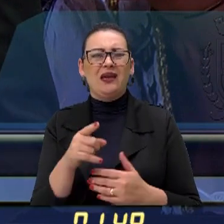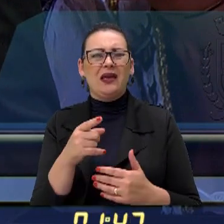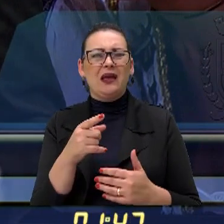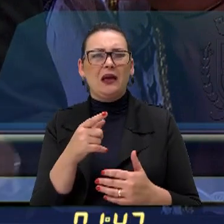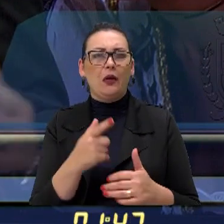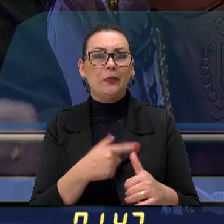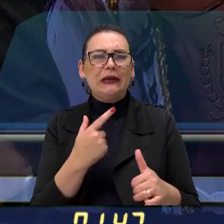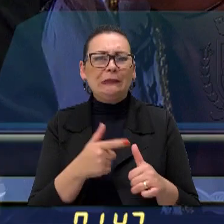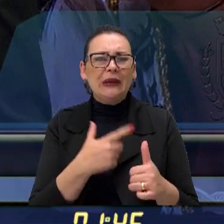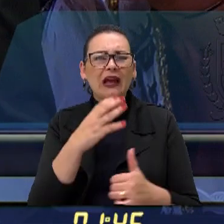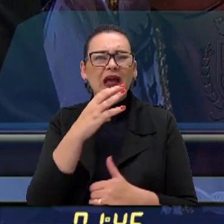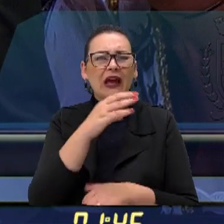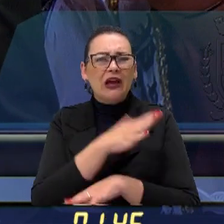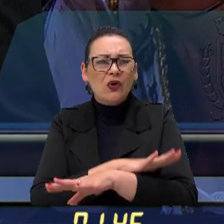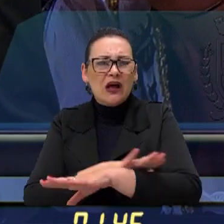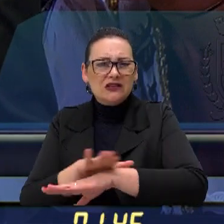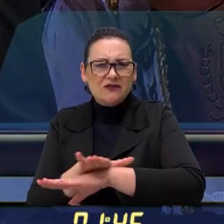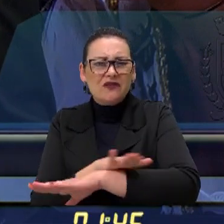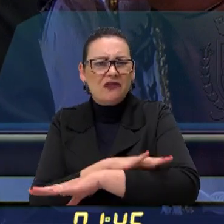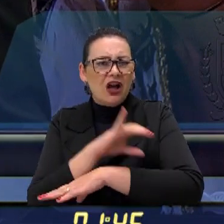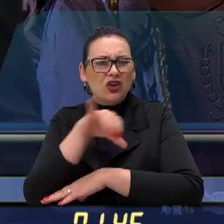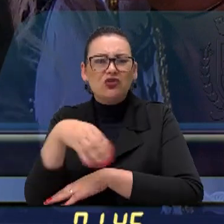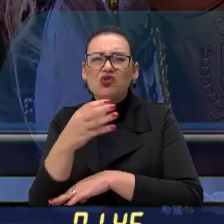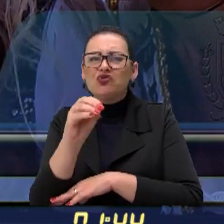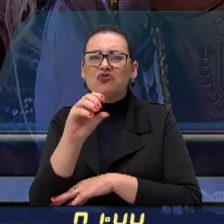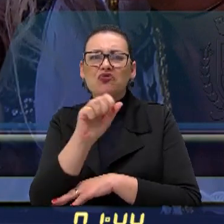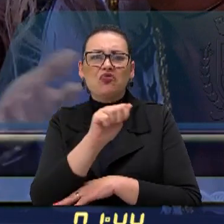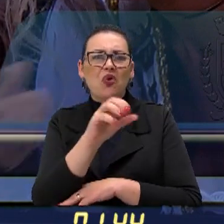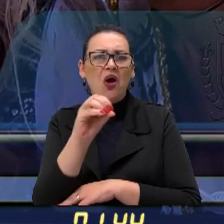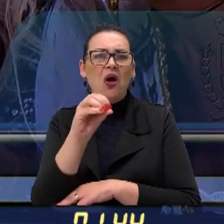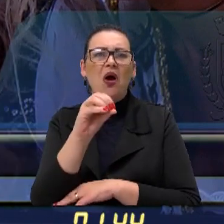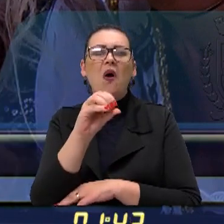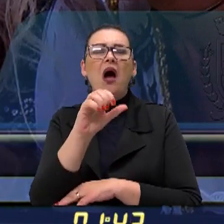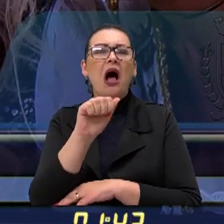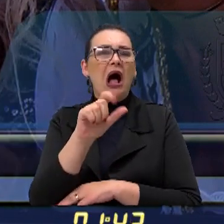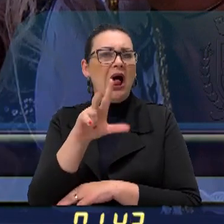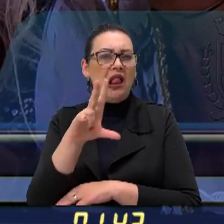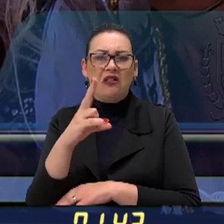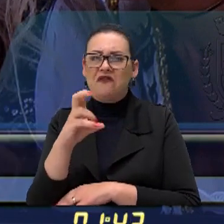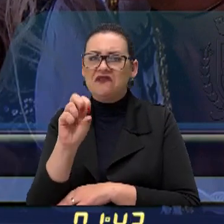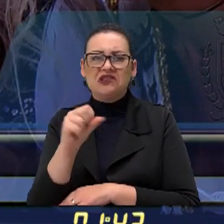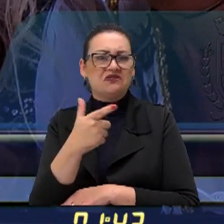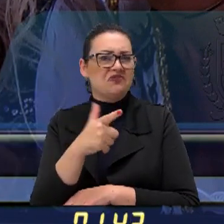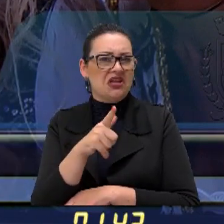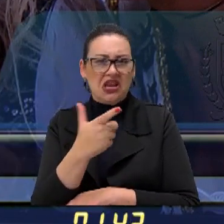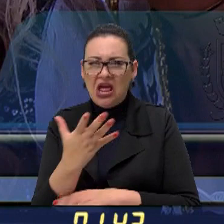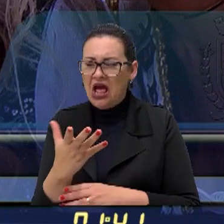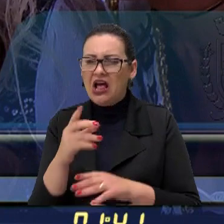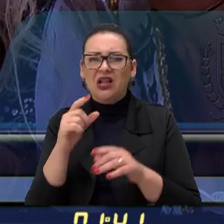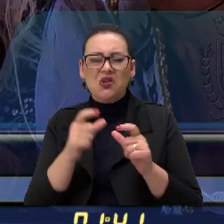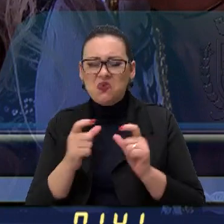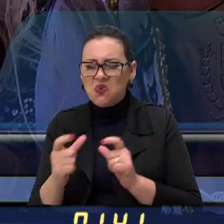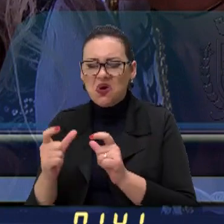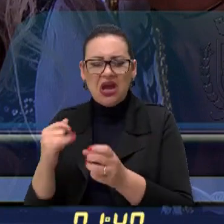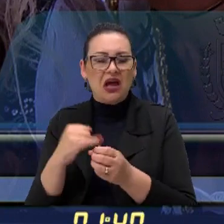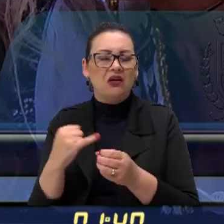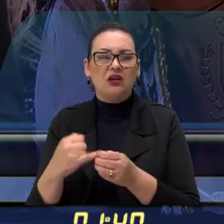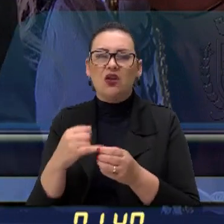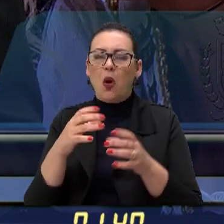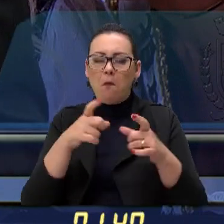primeiro Coneide que foi feito ali na linha Joalves não tem mais nada. No Capão da Cruz está muito esburacado. Quem